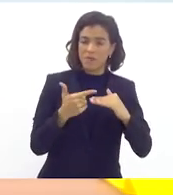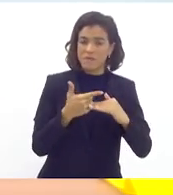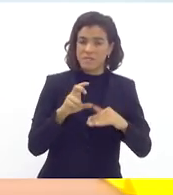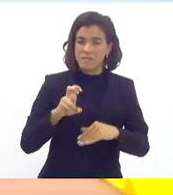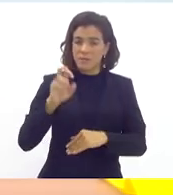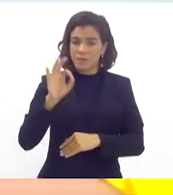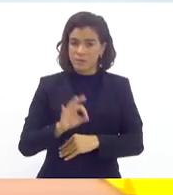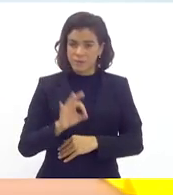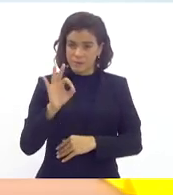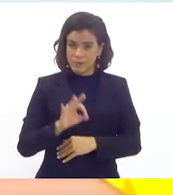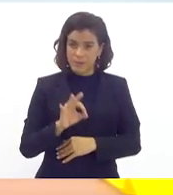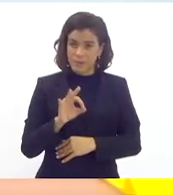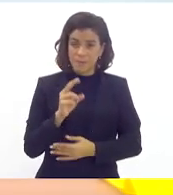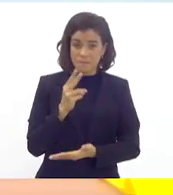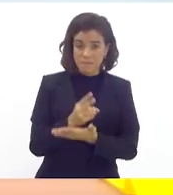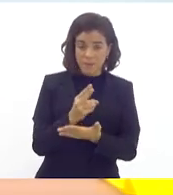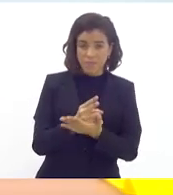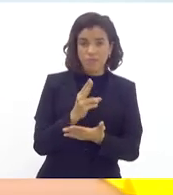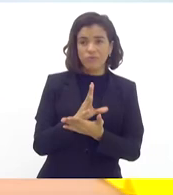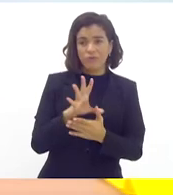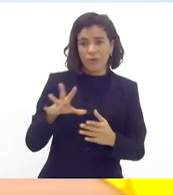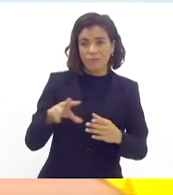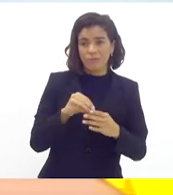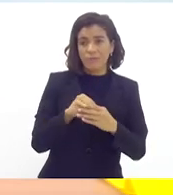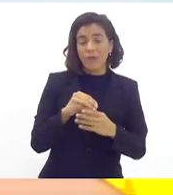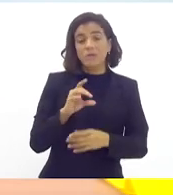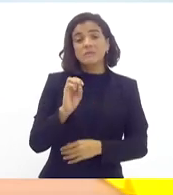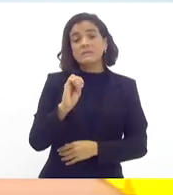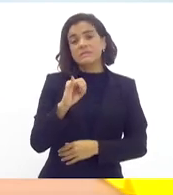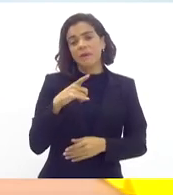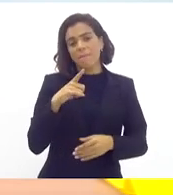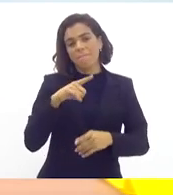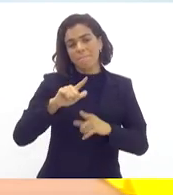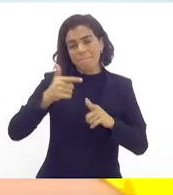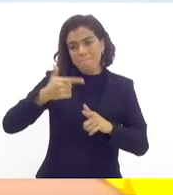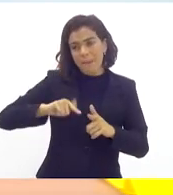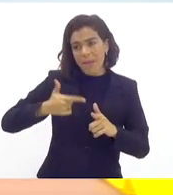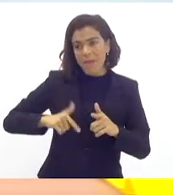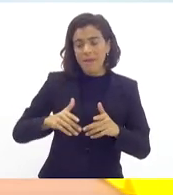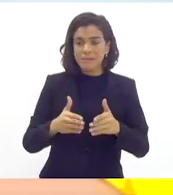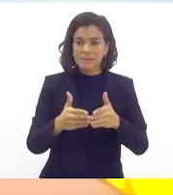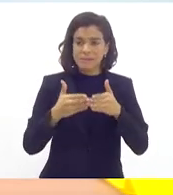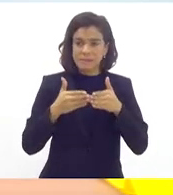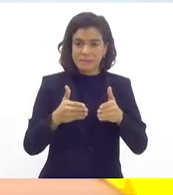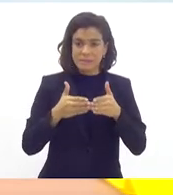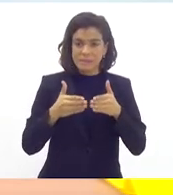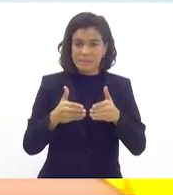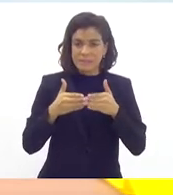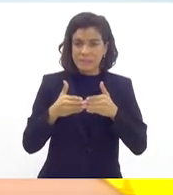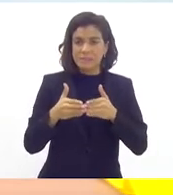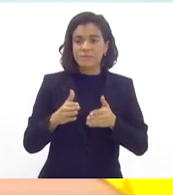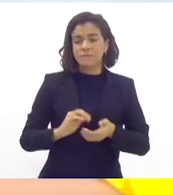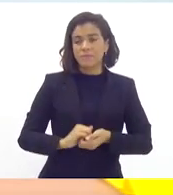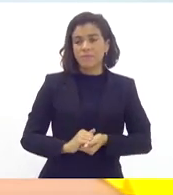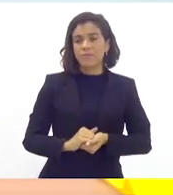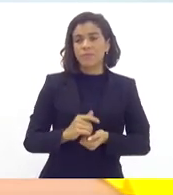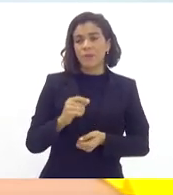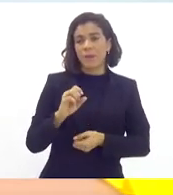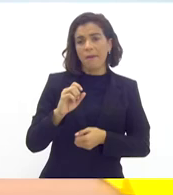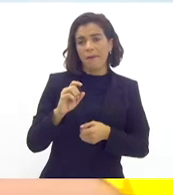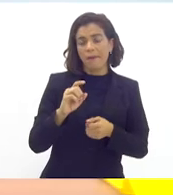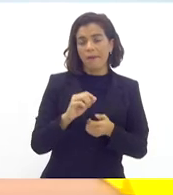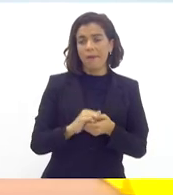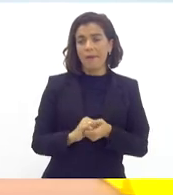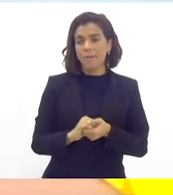25%, mesmo com o que já foi colocado de exceção. Óbvio que, se tiver mais exceção, quanto mais tratamento favorecido tiver para um setor, maior tem que ser a alíquota dos outros